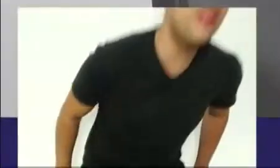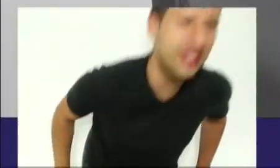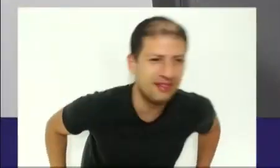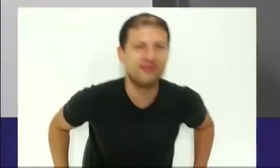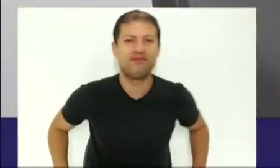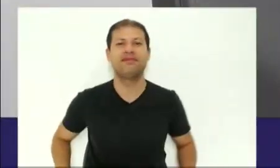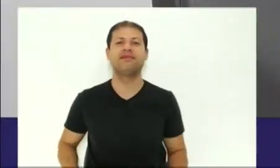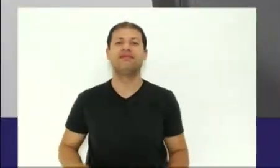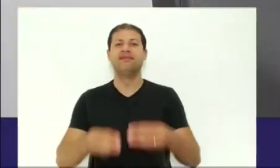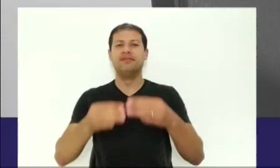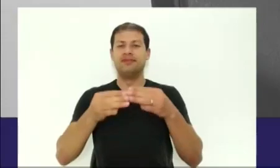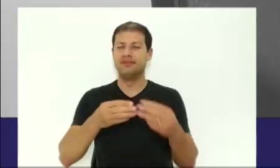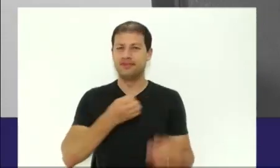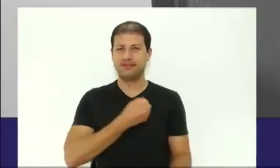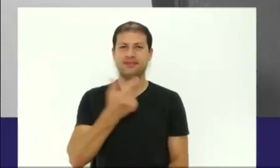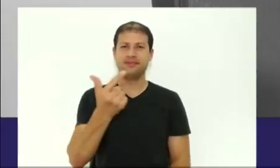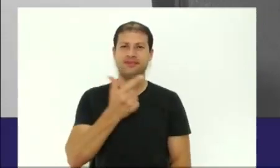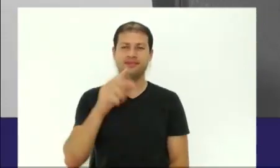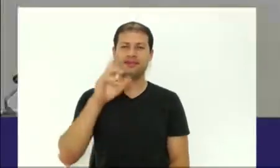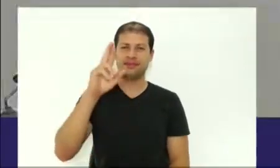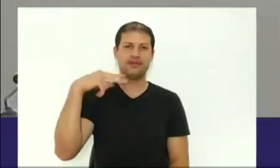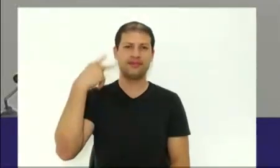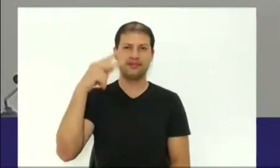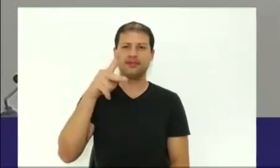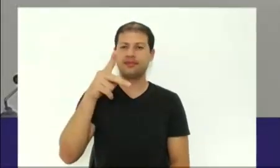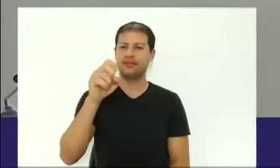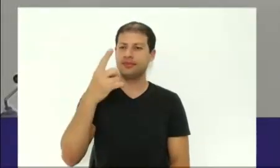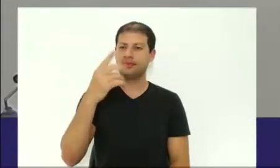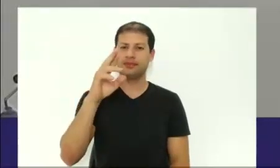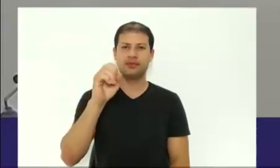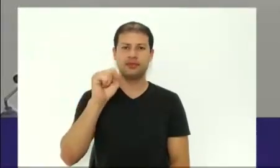22, de autoria do vereador Pedroso. Questão de ordem, presidente.